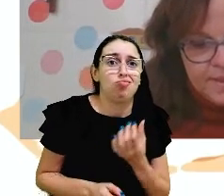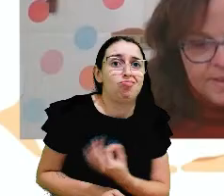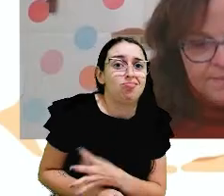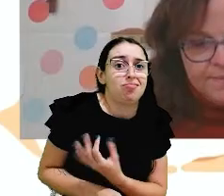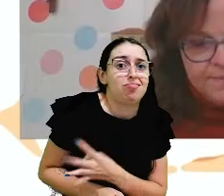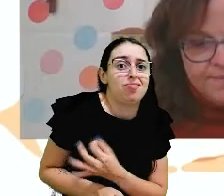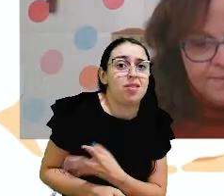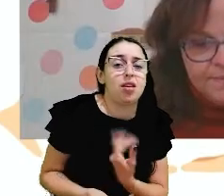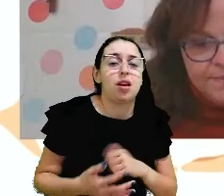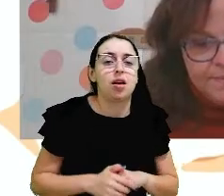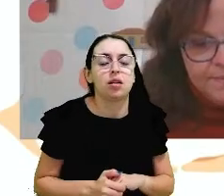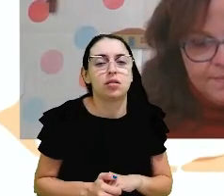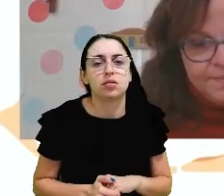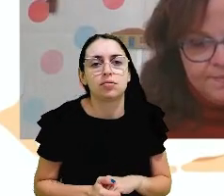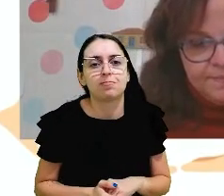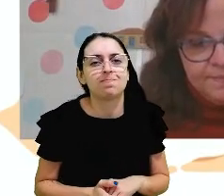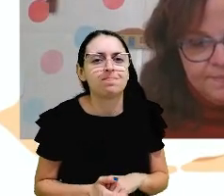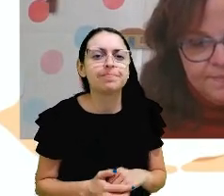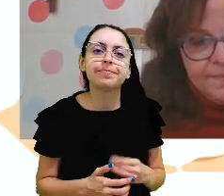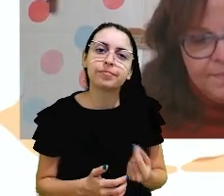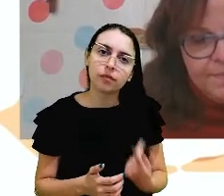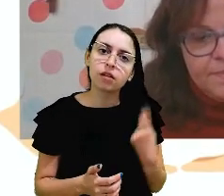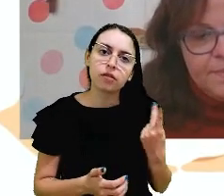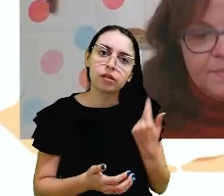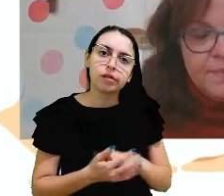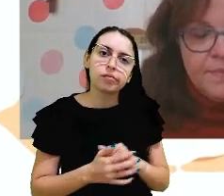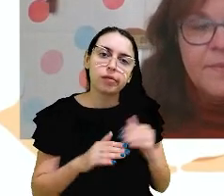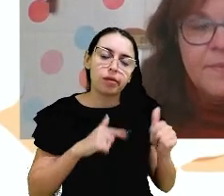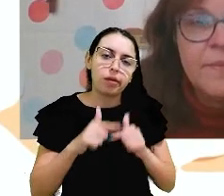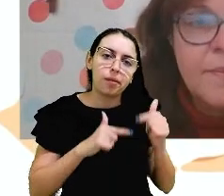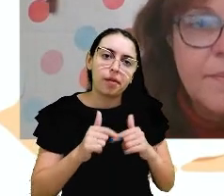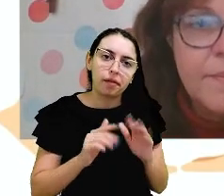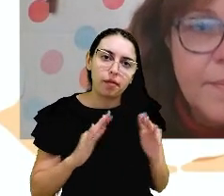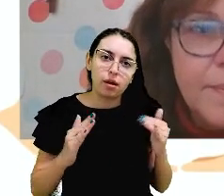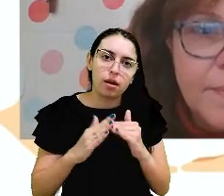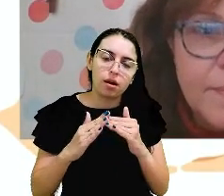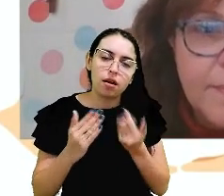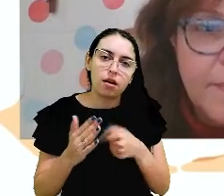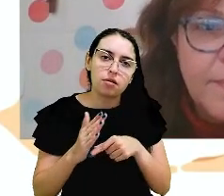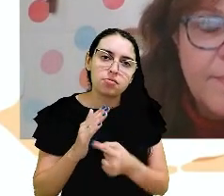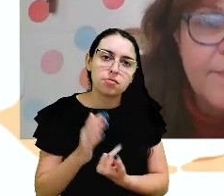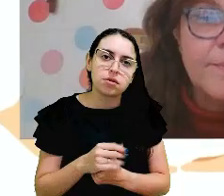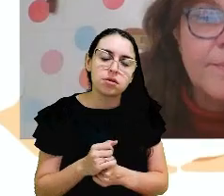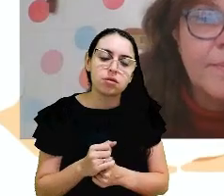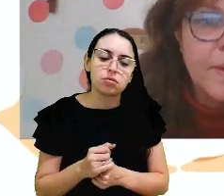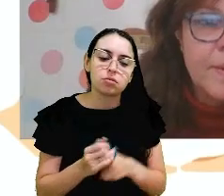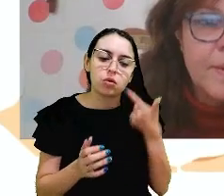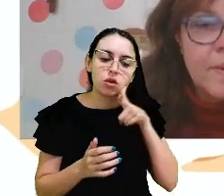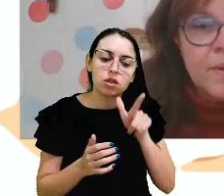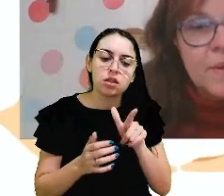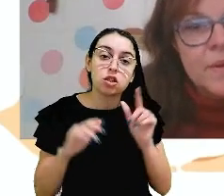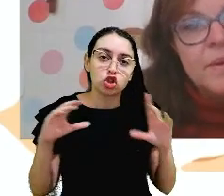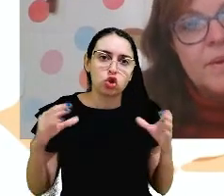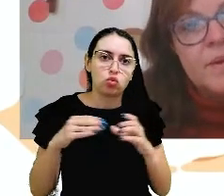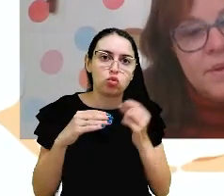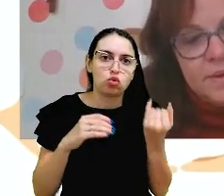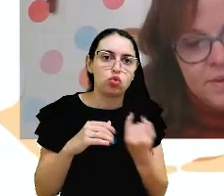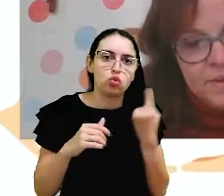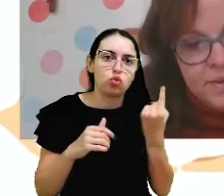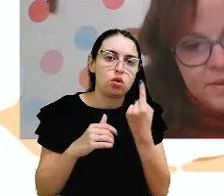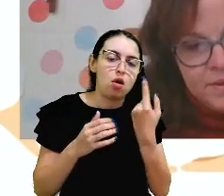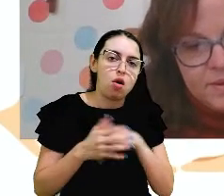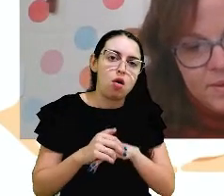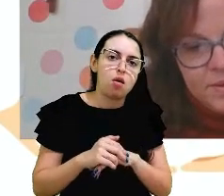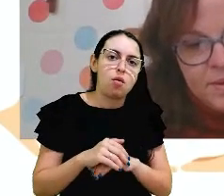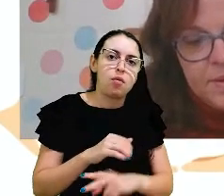numa situação privilegiadíssima, de estar trabalhando em casa, conseguir ficar totalmente isolada, conseguir ter a